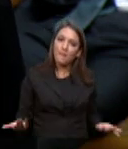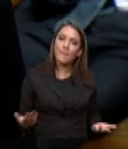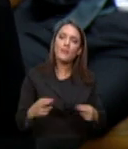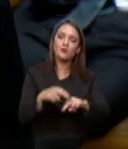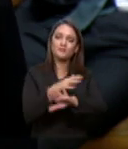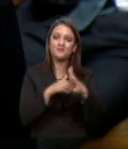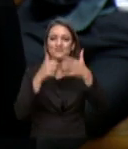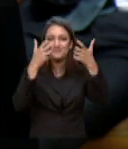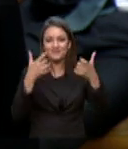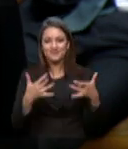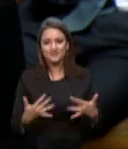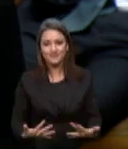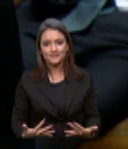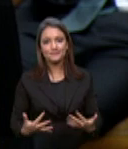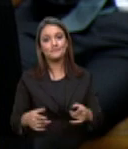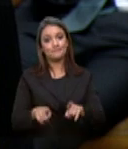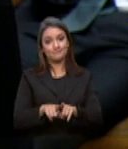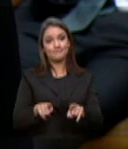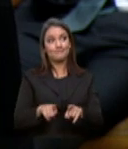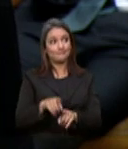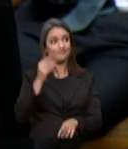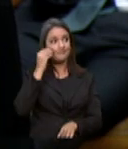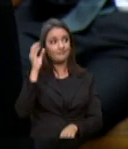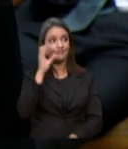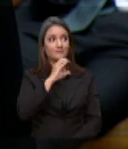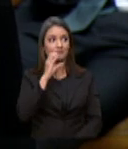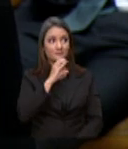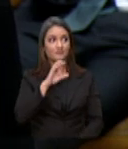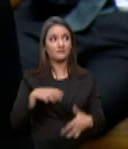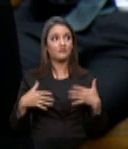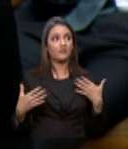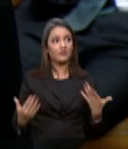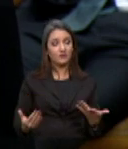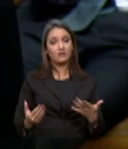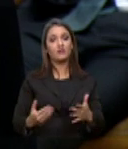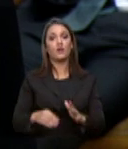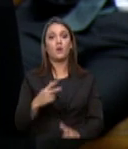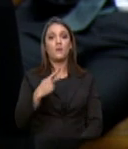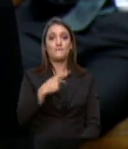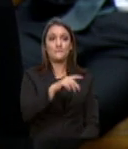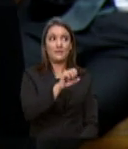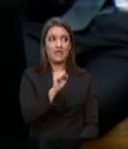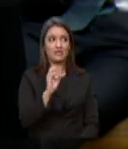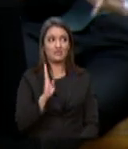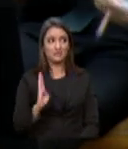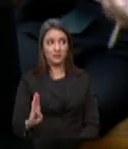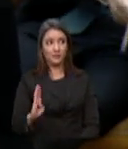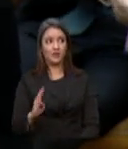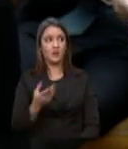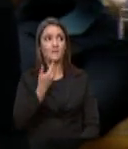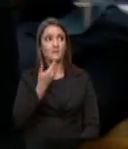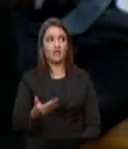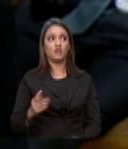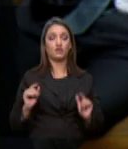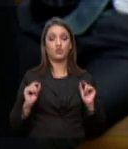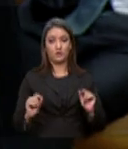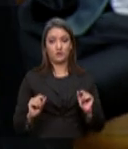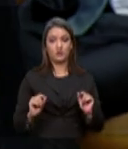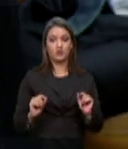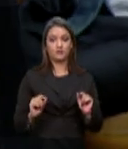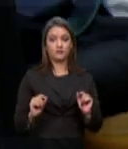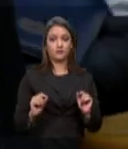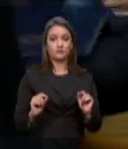dessas considerações, e buscando, inclusive, ser breve, vem o Partido Socialista Brasileiro, na linha do que já requereram os demais